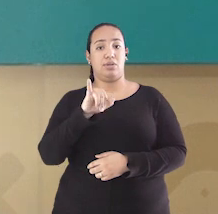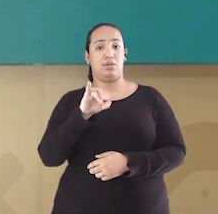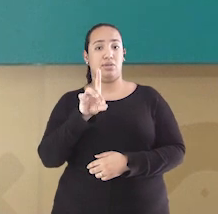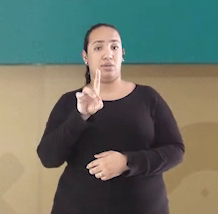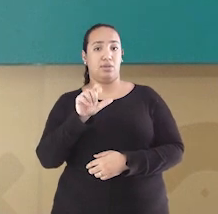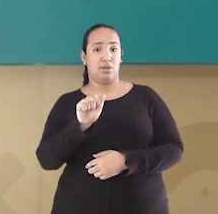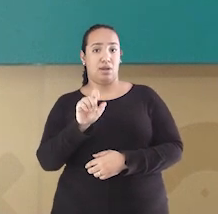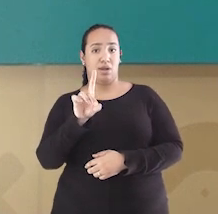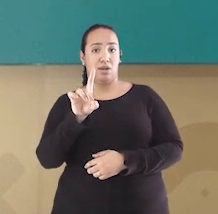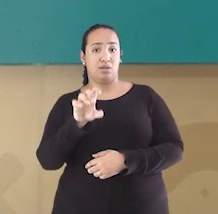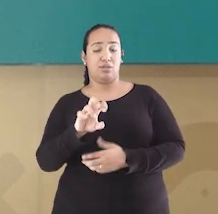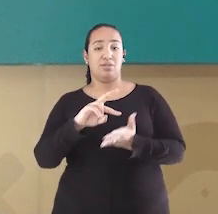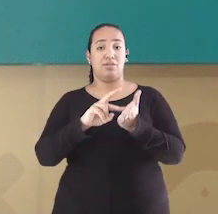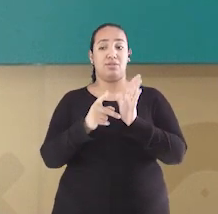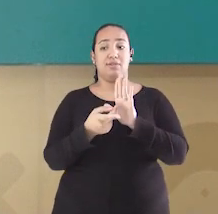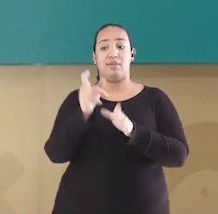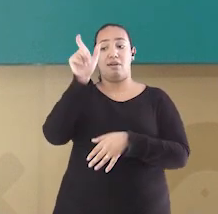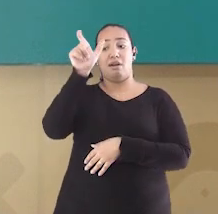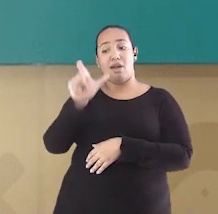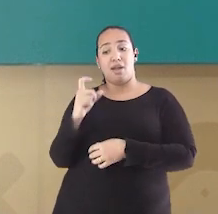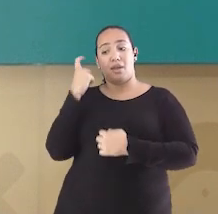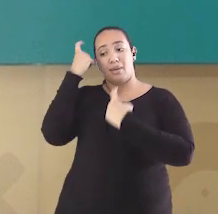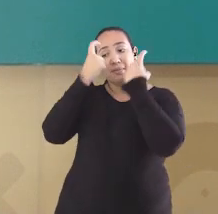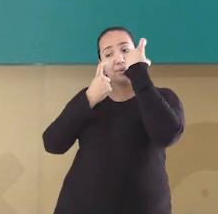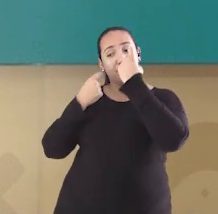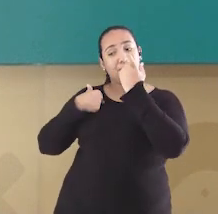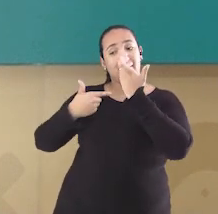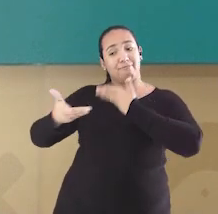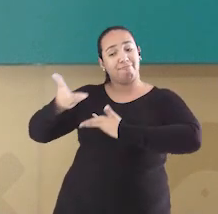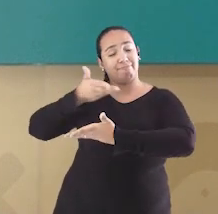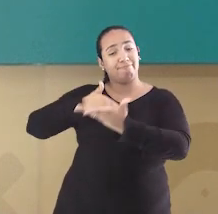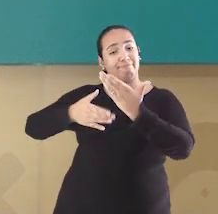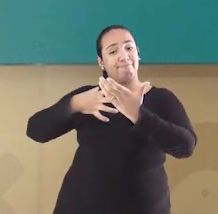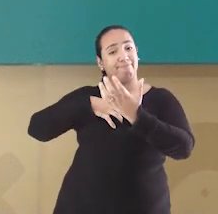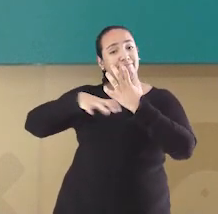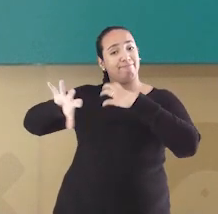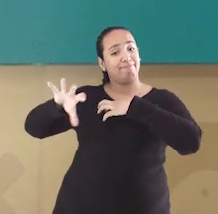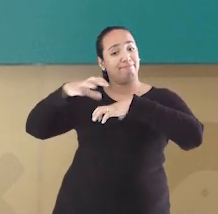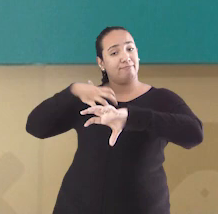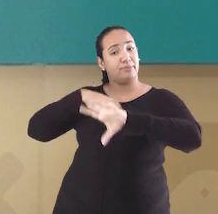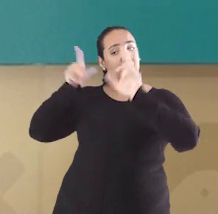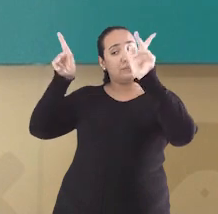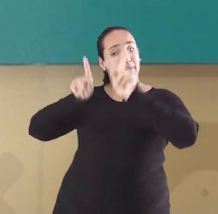ouvir o outro e a conviver com ele de modo mais pacífico, harmonioso.